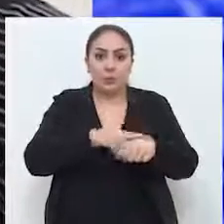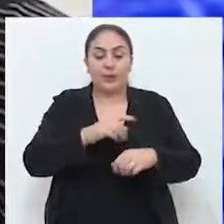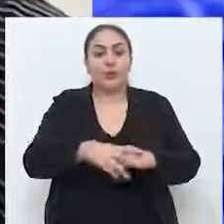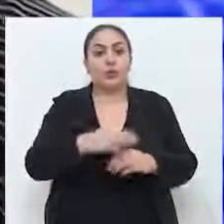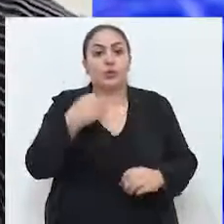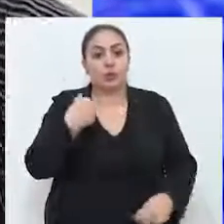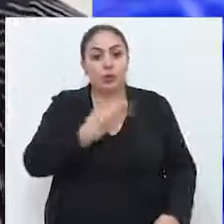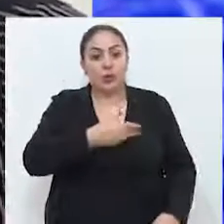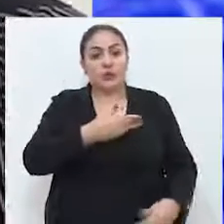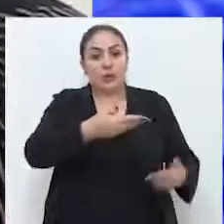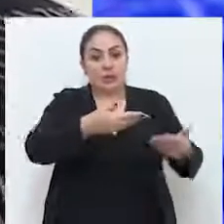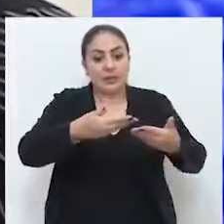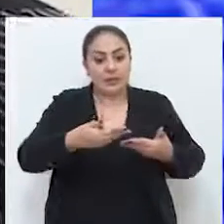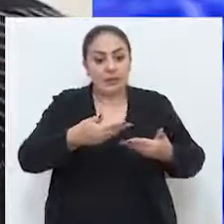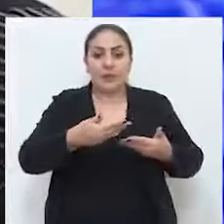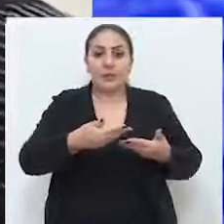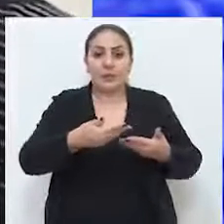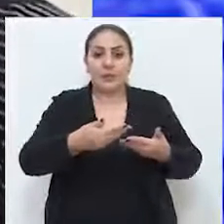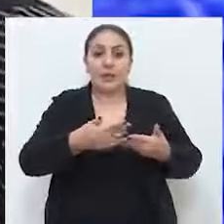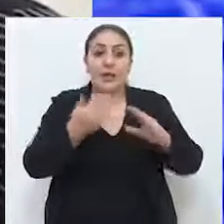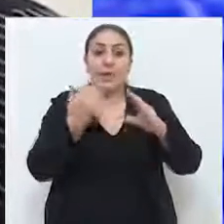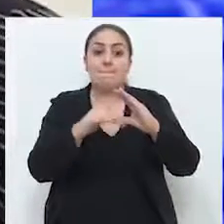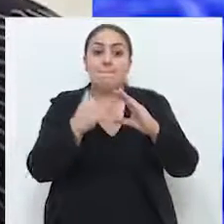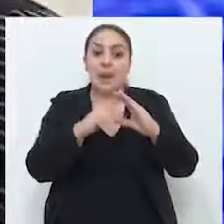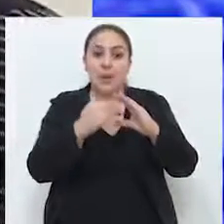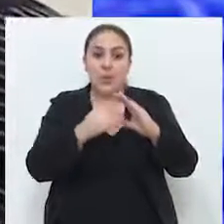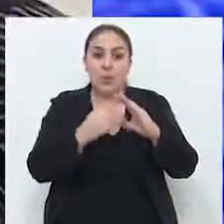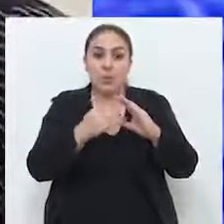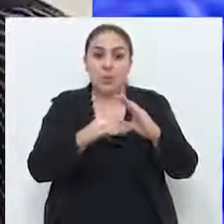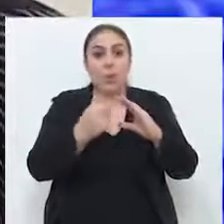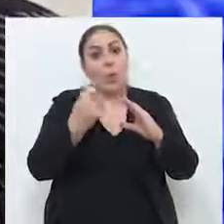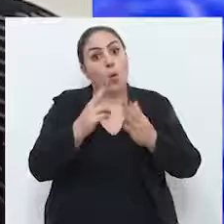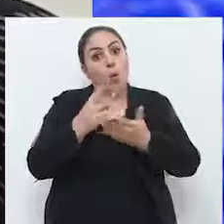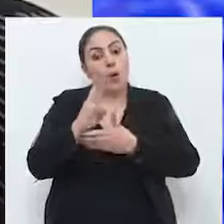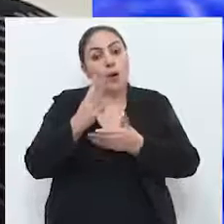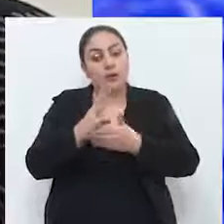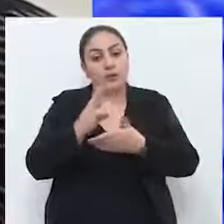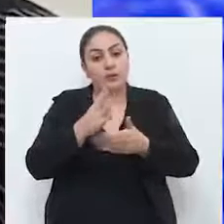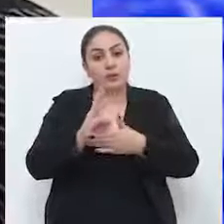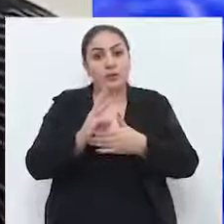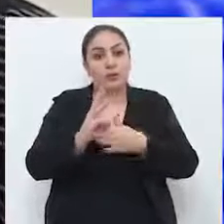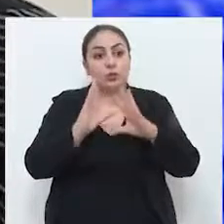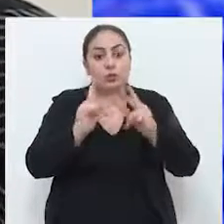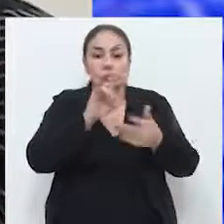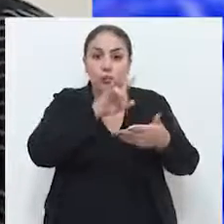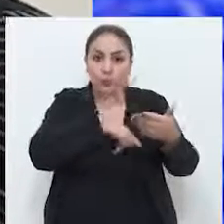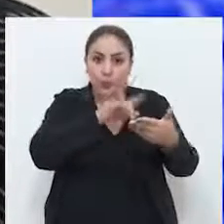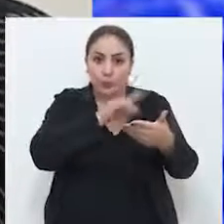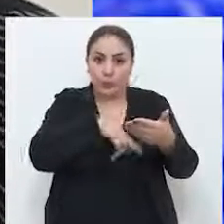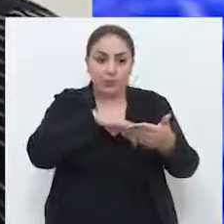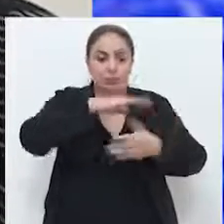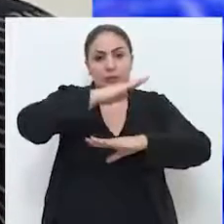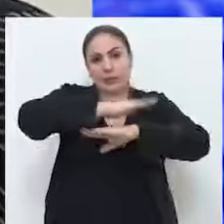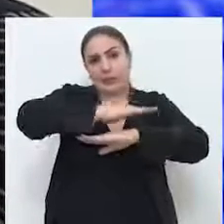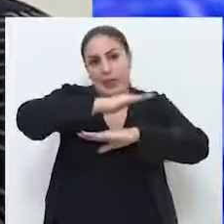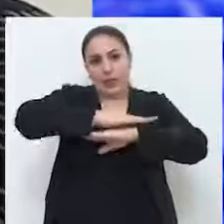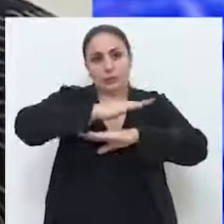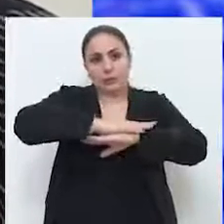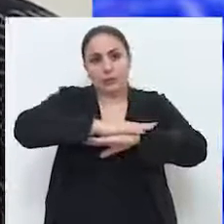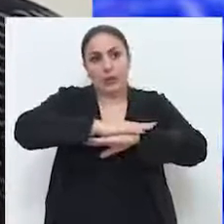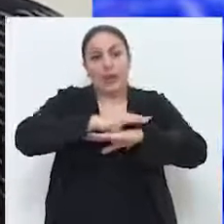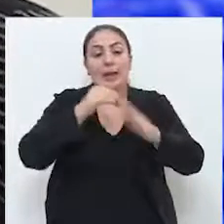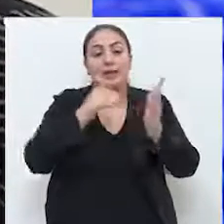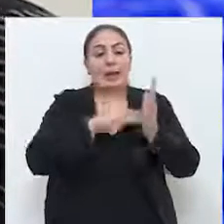neste momento? Estamos recebendo por e-mail ou por WhatsApp os documentos